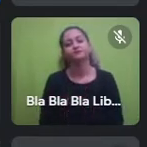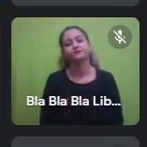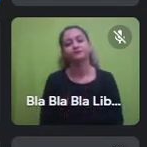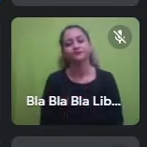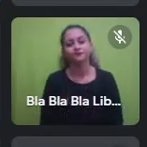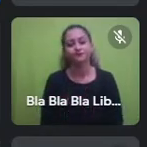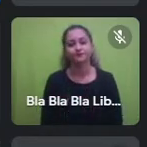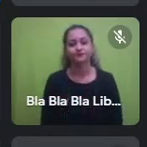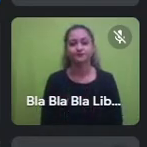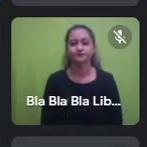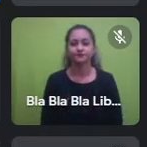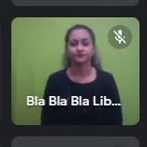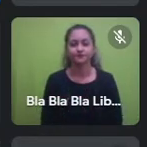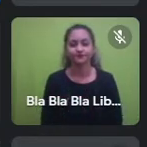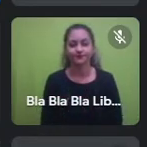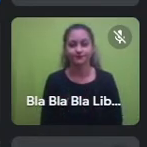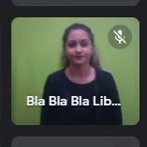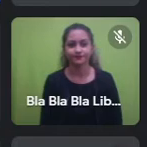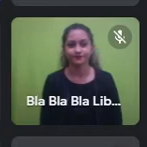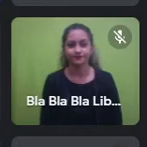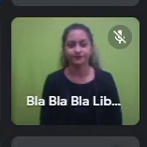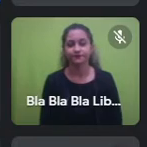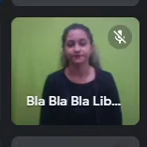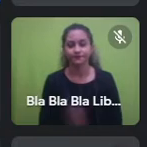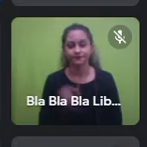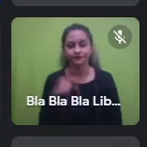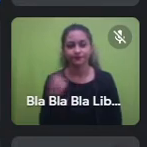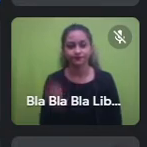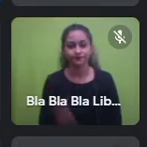que esteja dando essa coloração. Próximo.